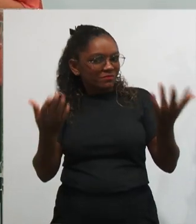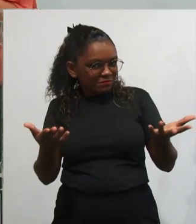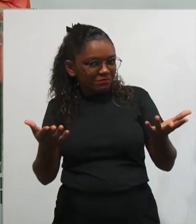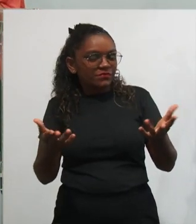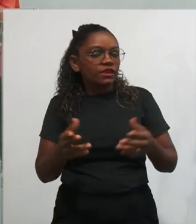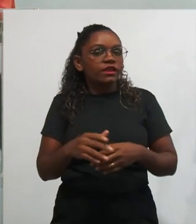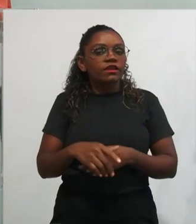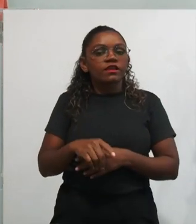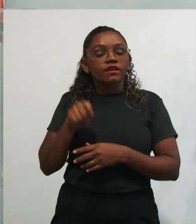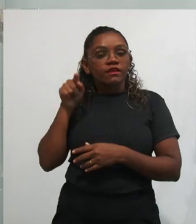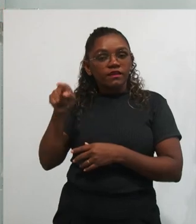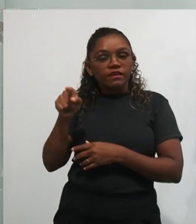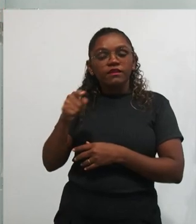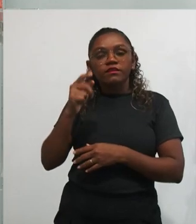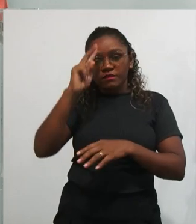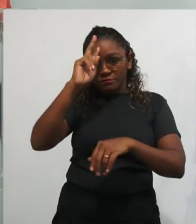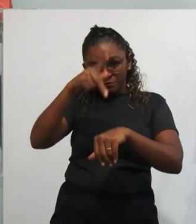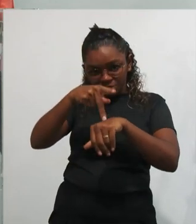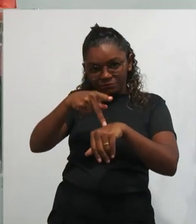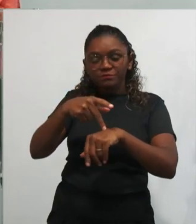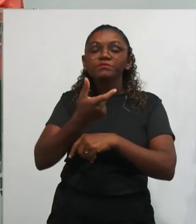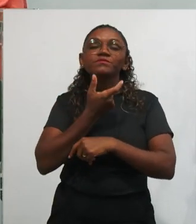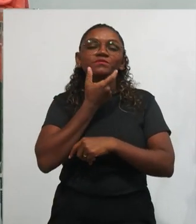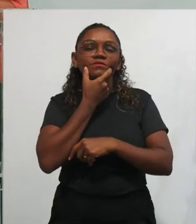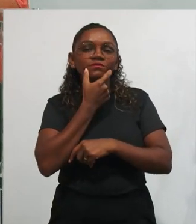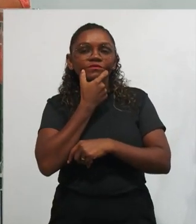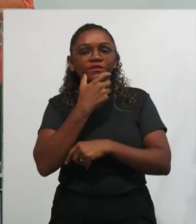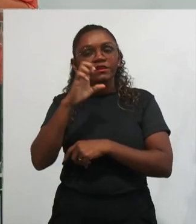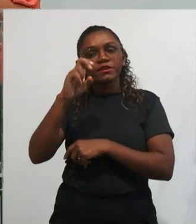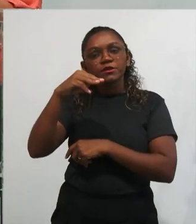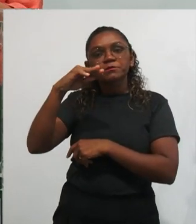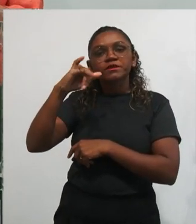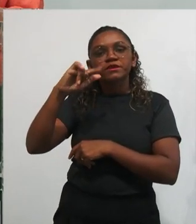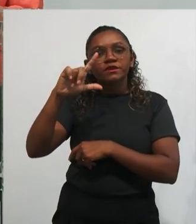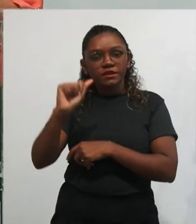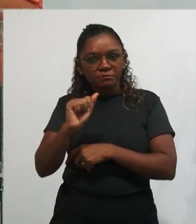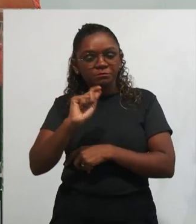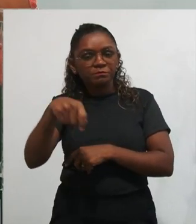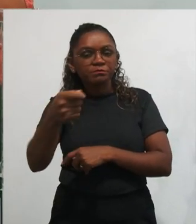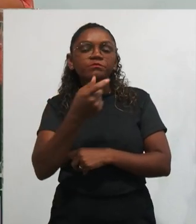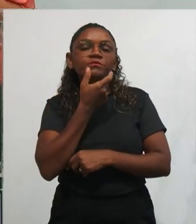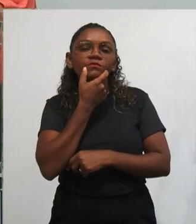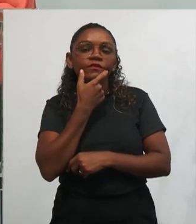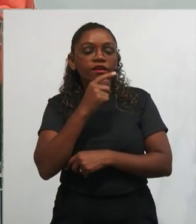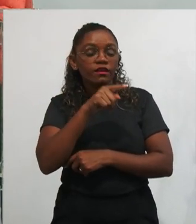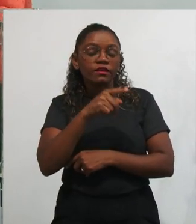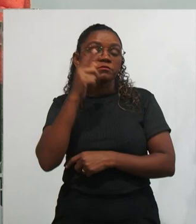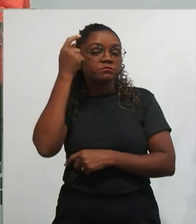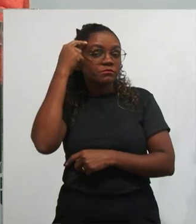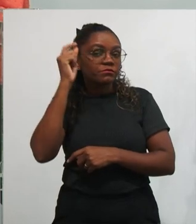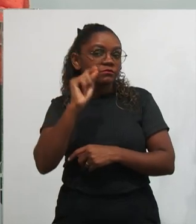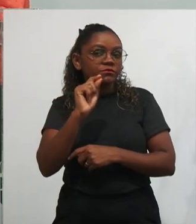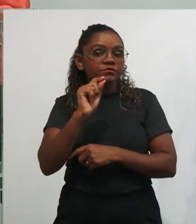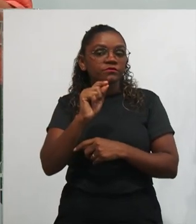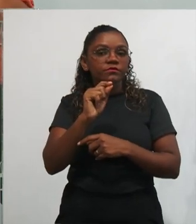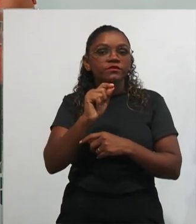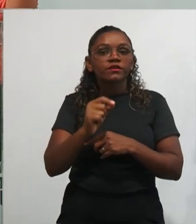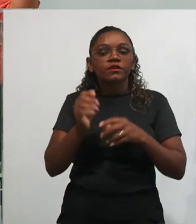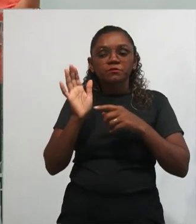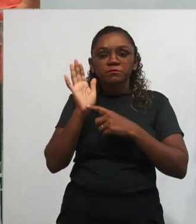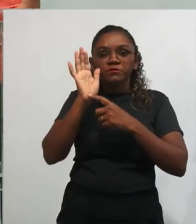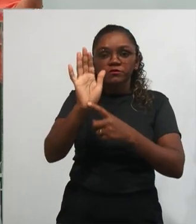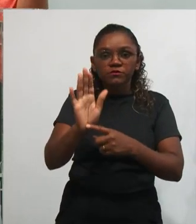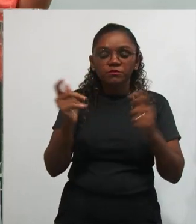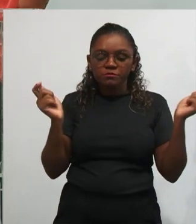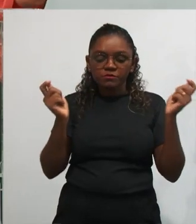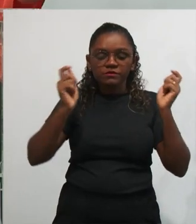sempre colocou para o professor que a criança precisa estar exposta a situações diferenciadas para que ela a partir dessas diferenciações dessa